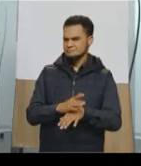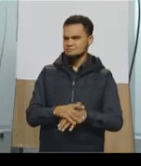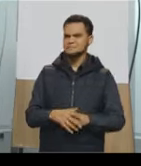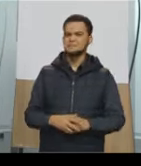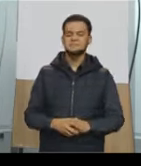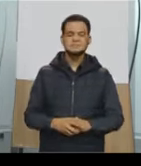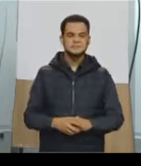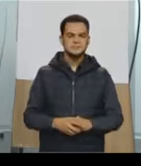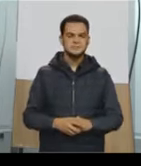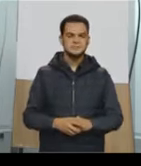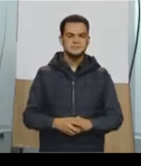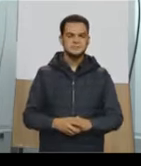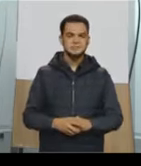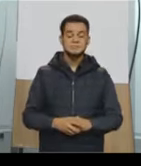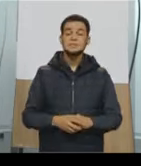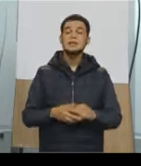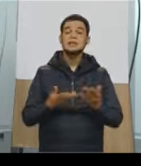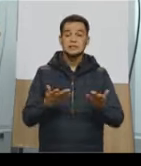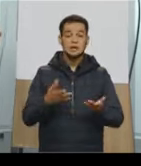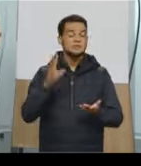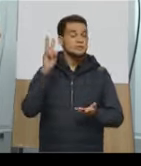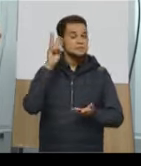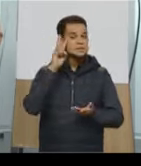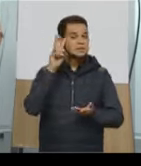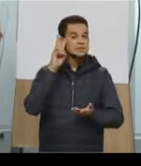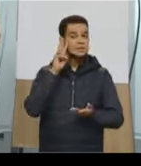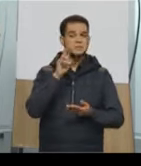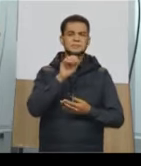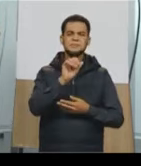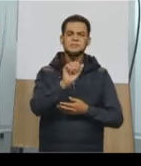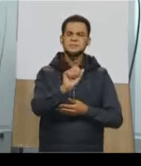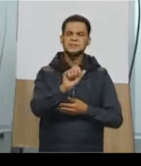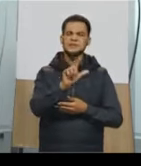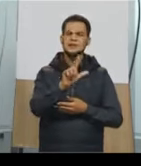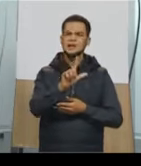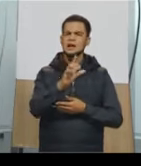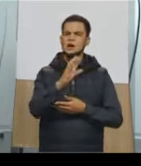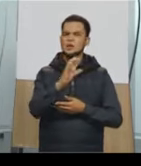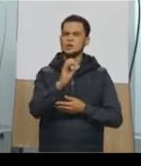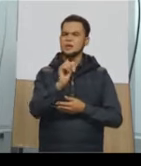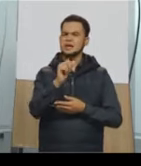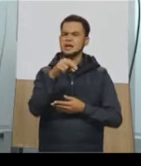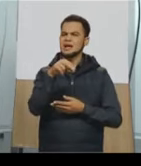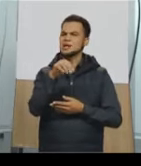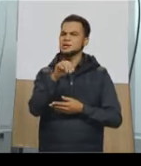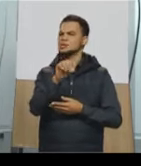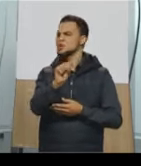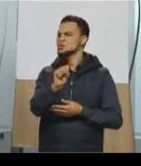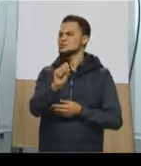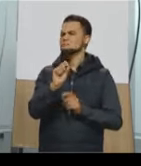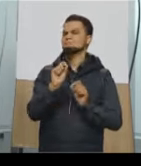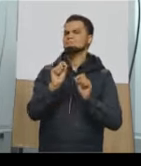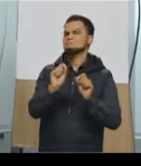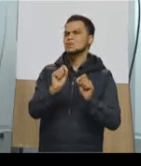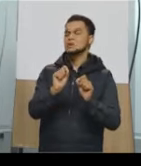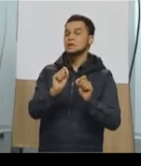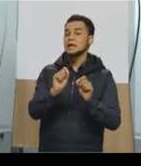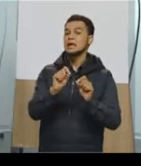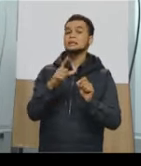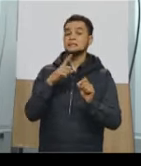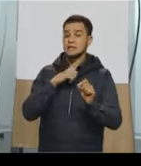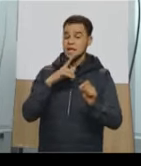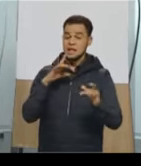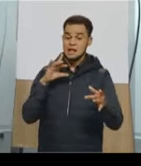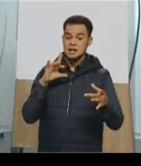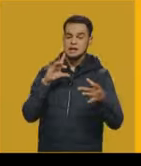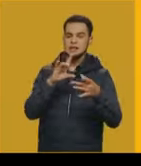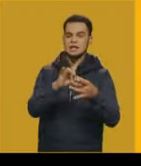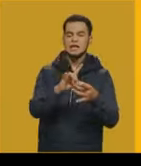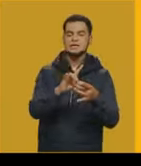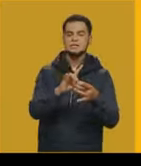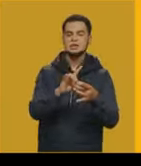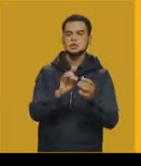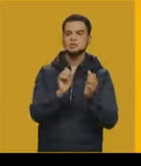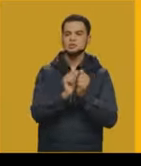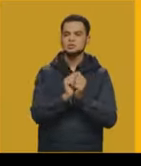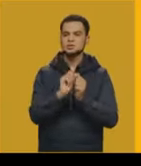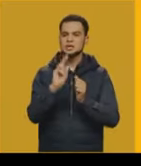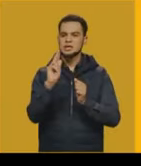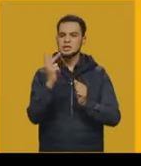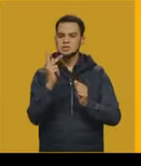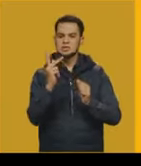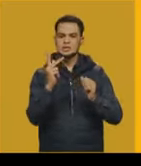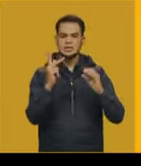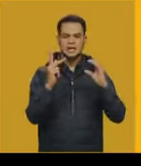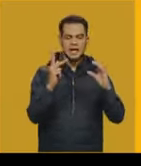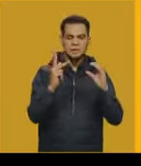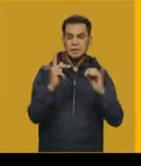então recapitulando com vocês, alcanos são hidrocarbonetos, então só tem ligação entre carbonos e hidrogênios, e entre